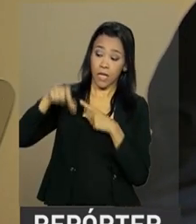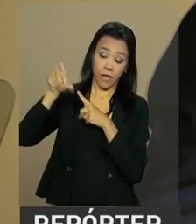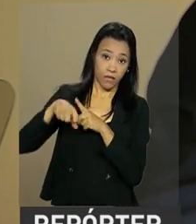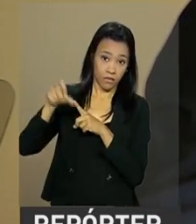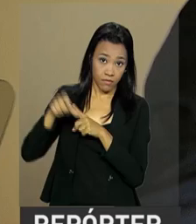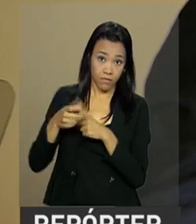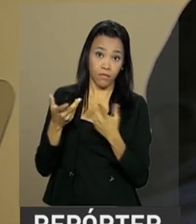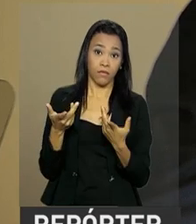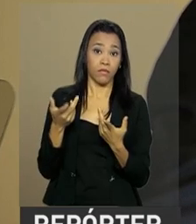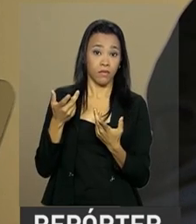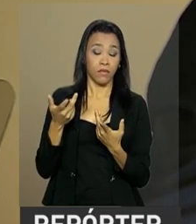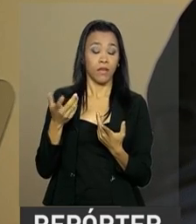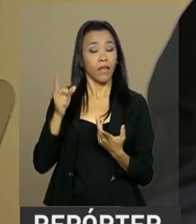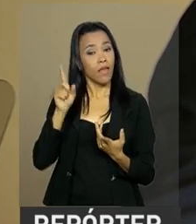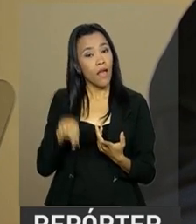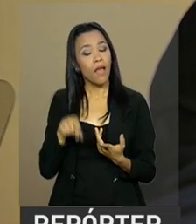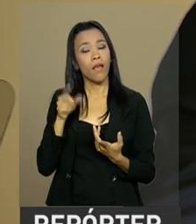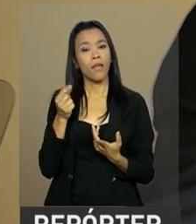uma coisa